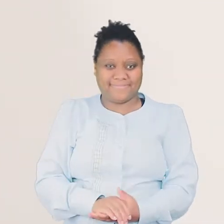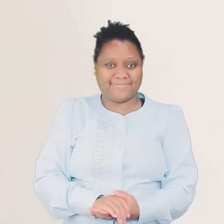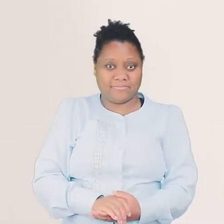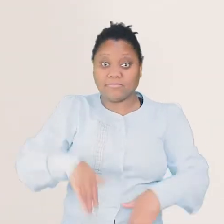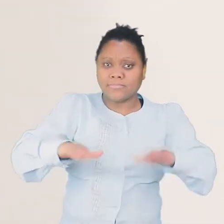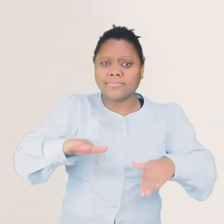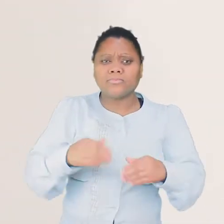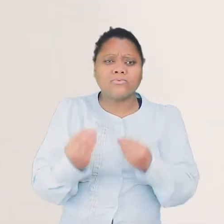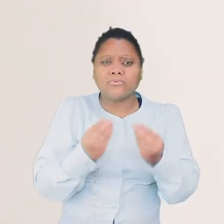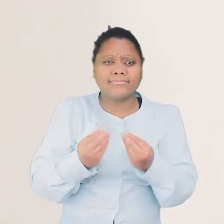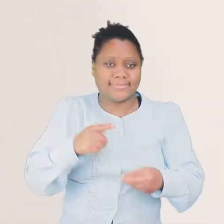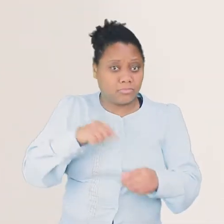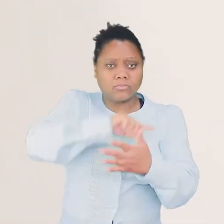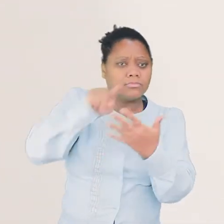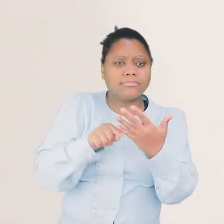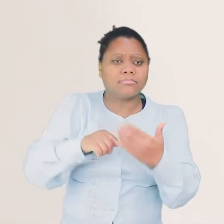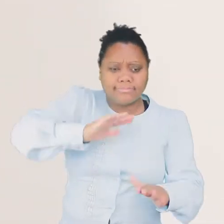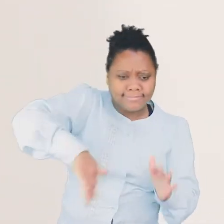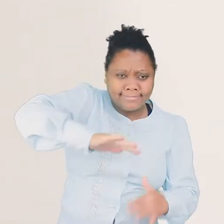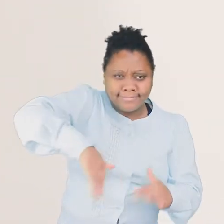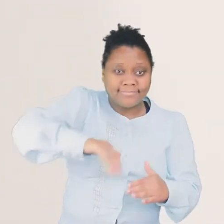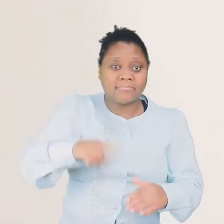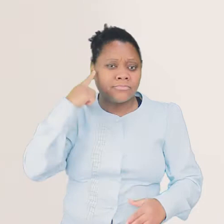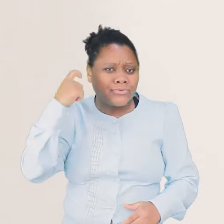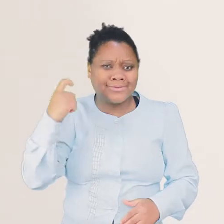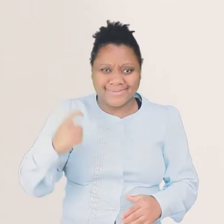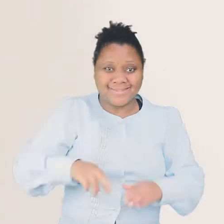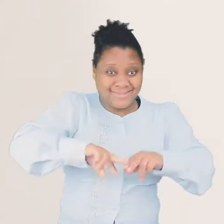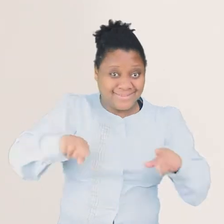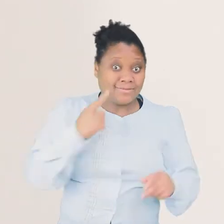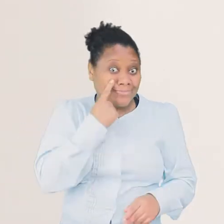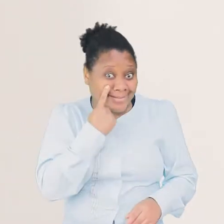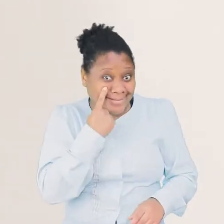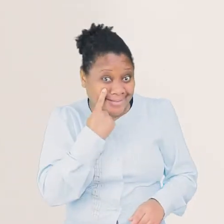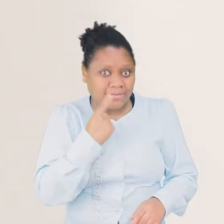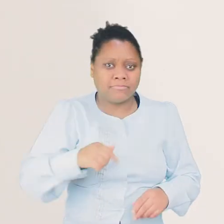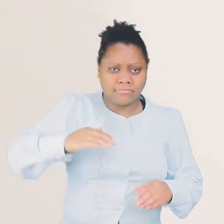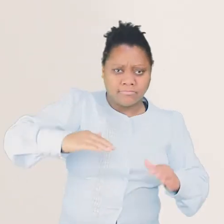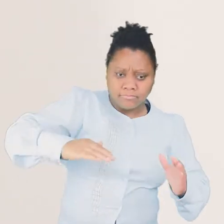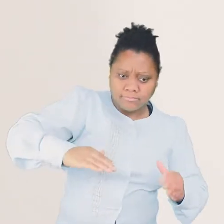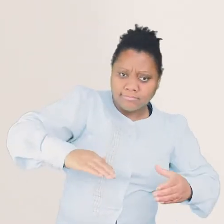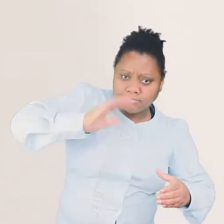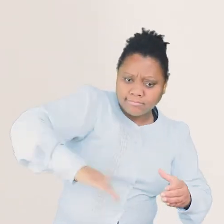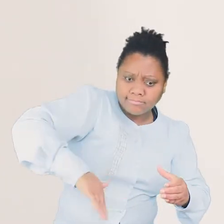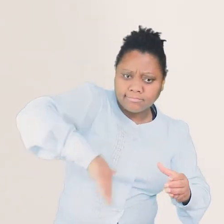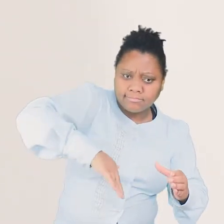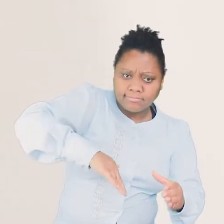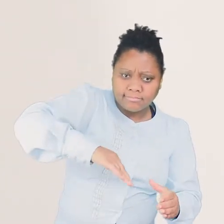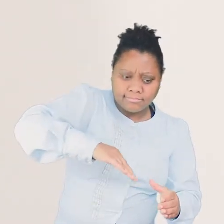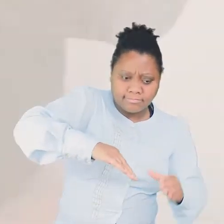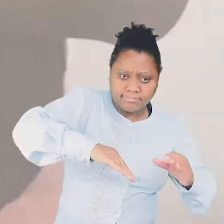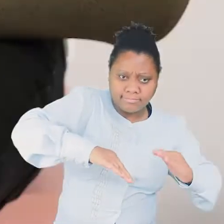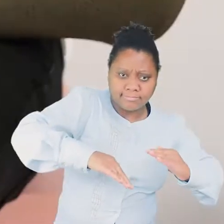De acordo com o vocabulário da percussão árabe, o som dum é produzido quando se toca no